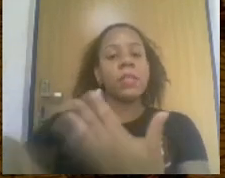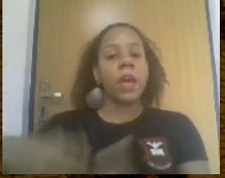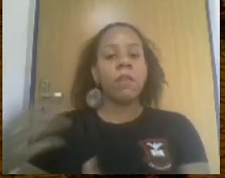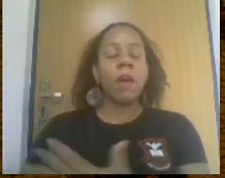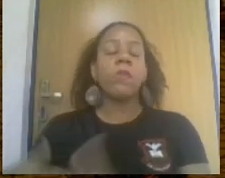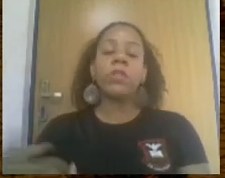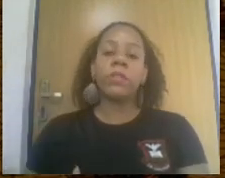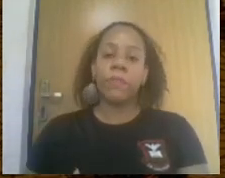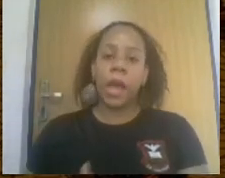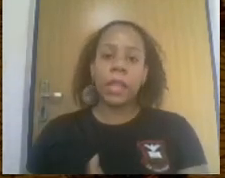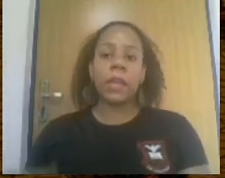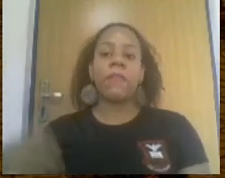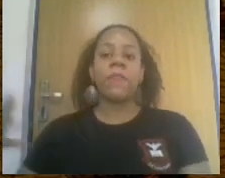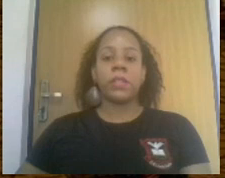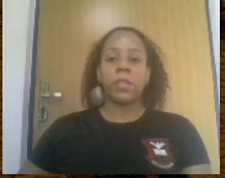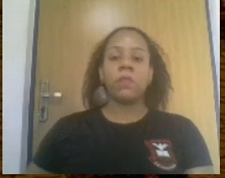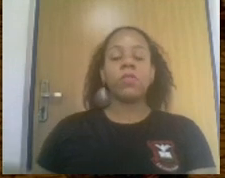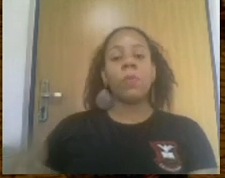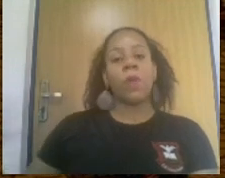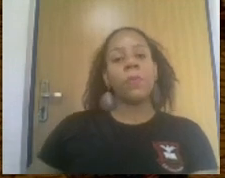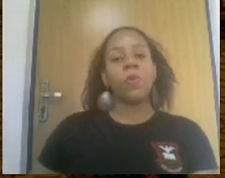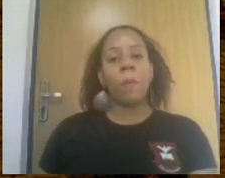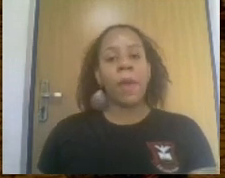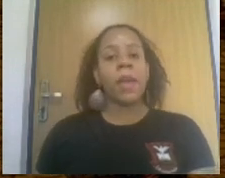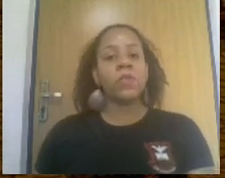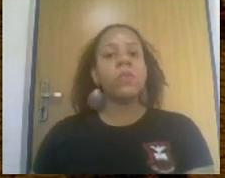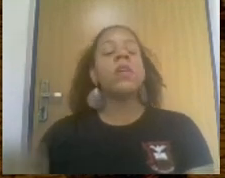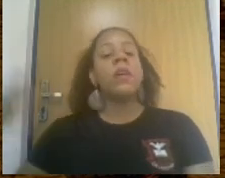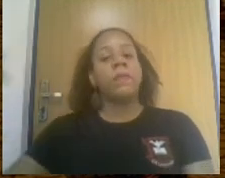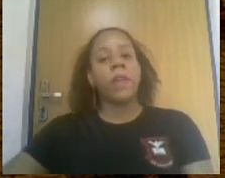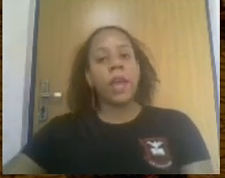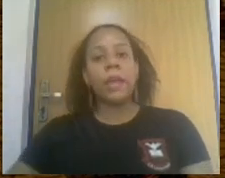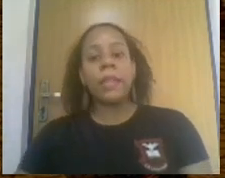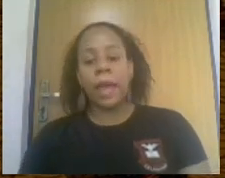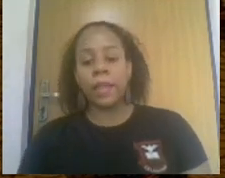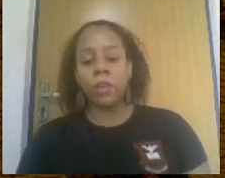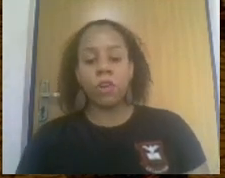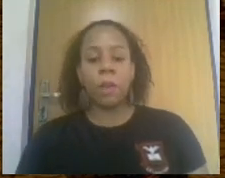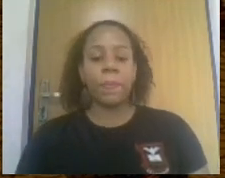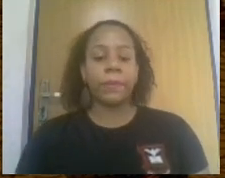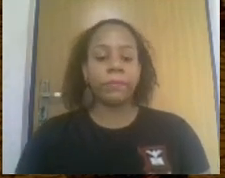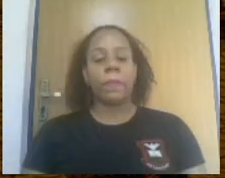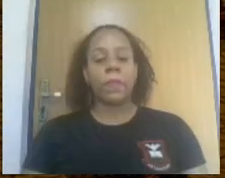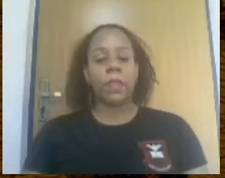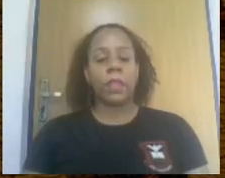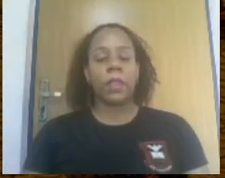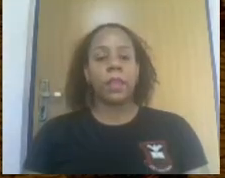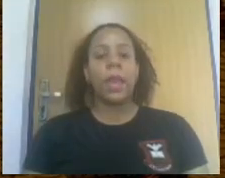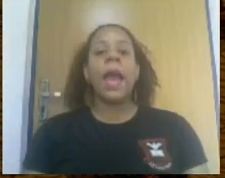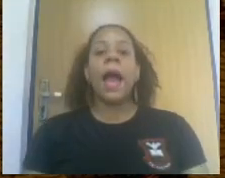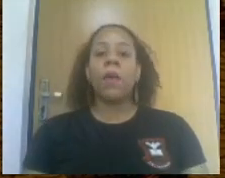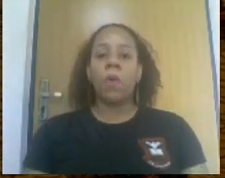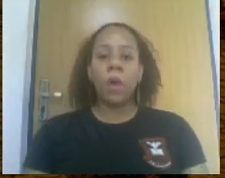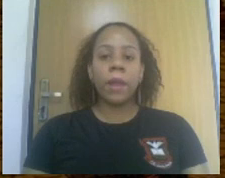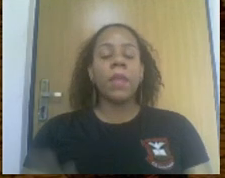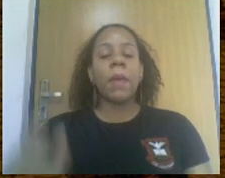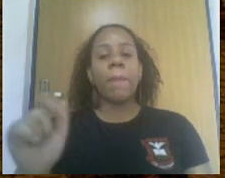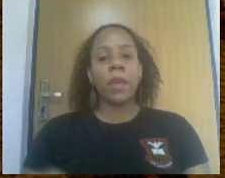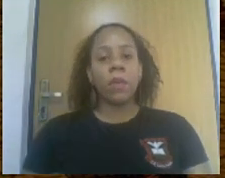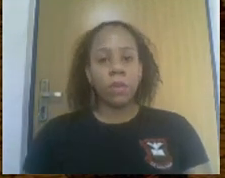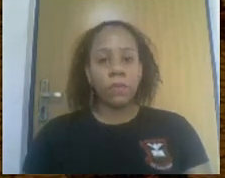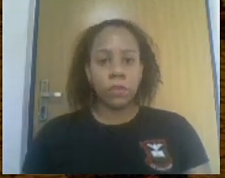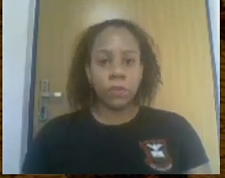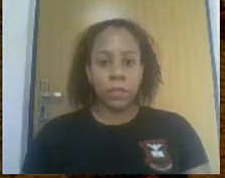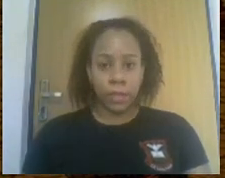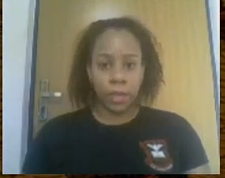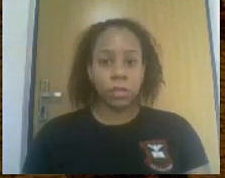e começaram a cultivá-la e fazer o seu próprio comércio, lá na Europa. Agora,